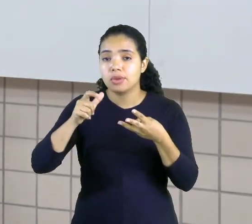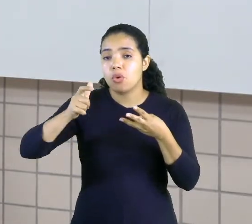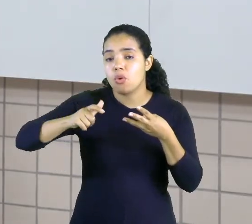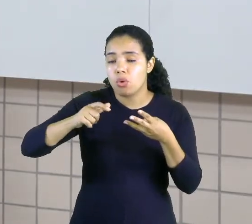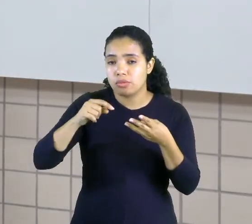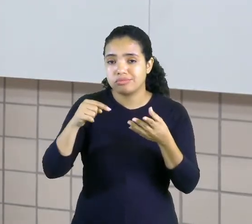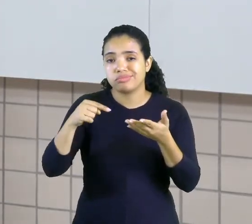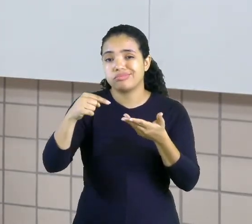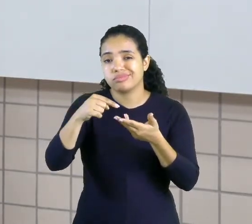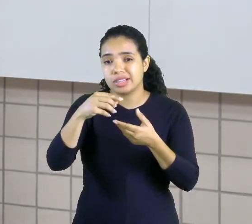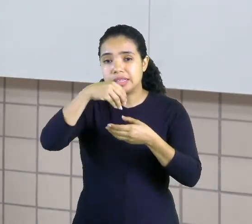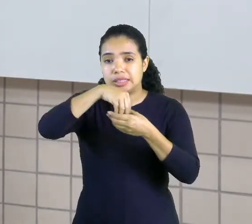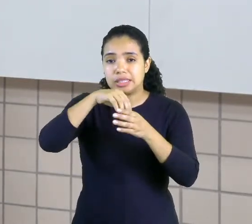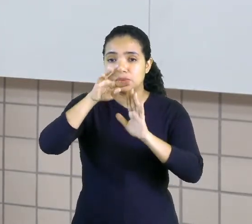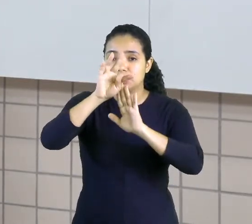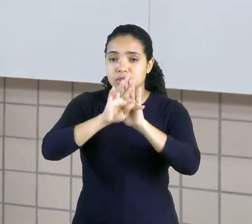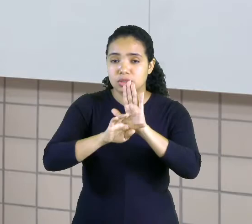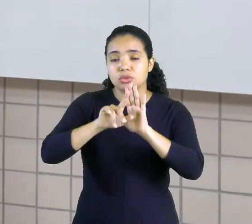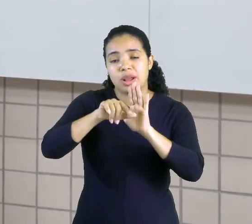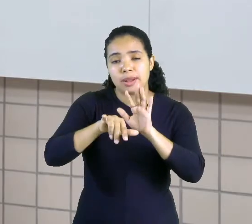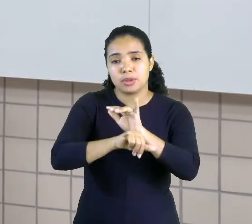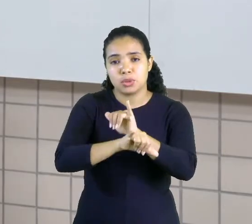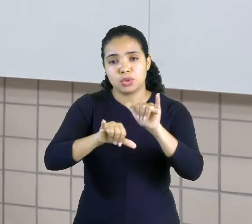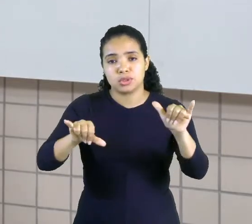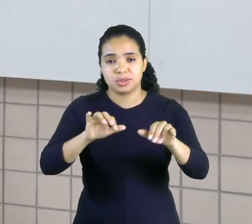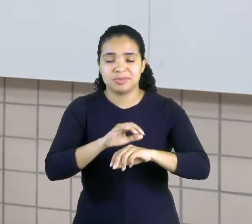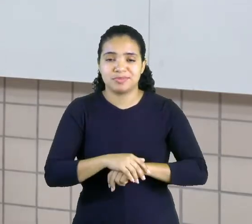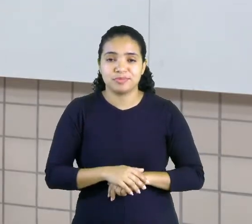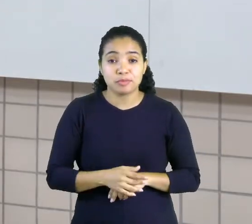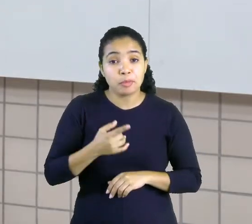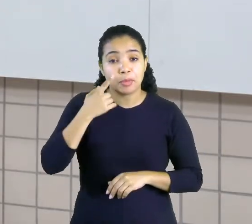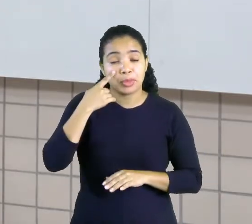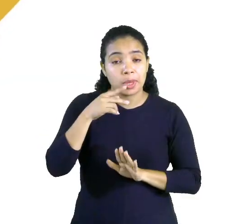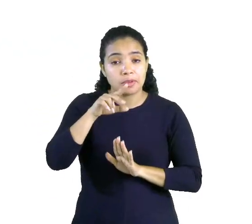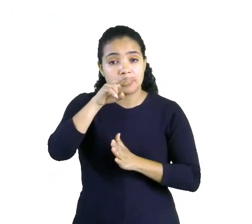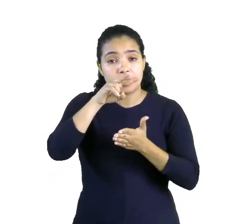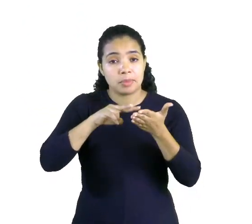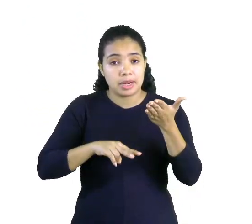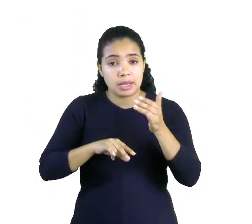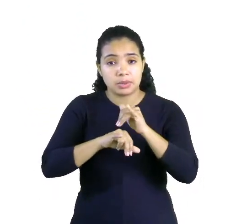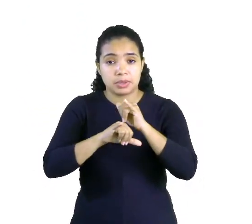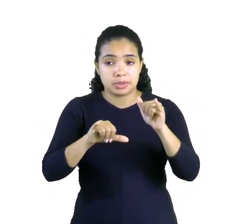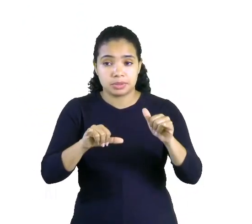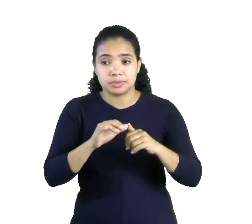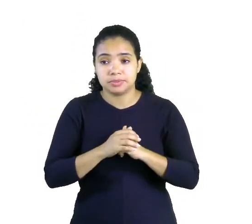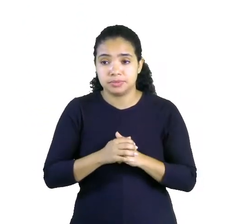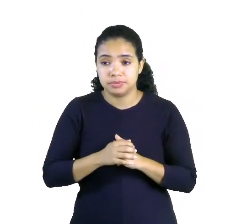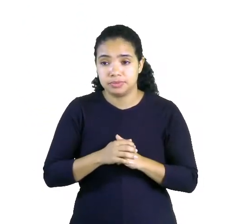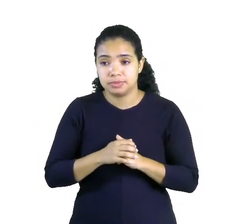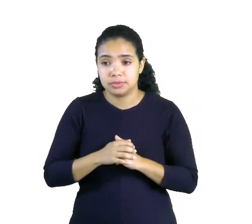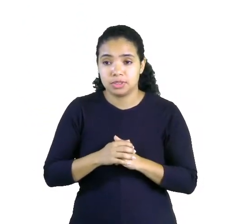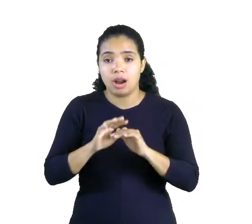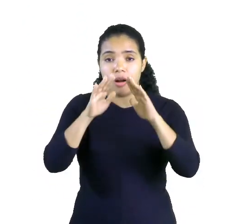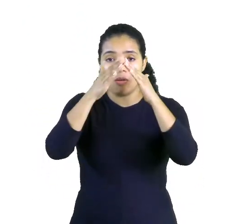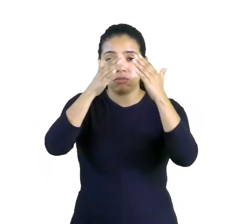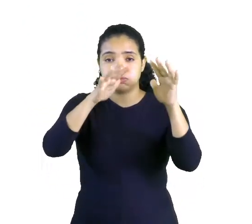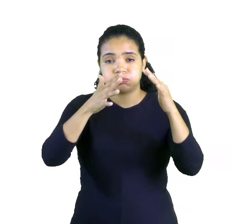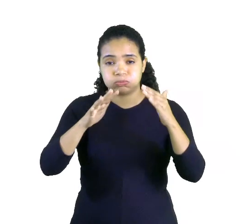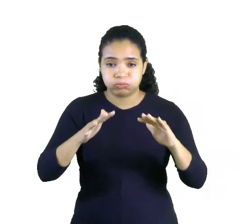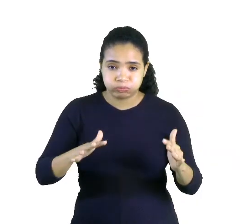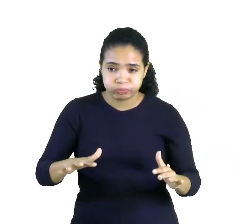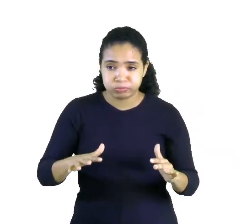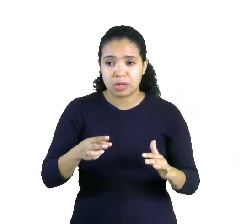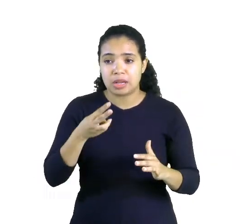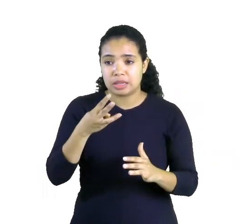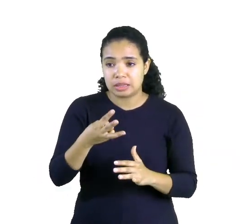podemos classificá-lo como notícia. Então, vamos ler uma notícia? Desabamento deixa 3 feridos, 2 pessoas